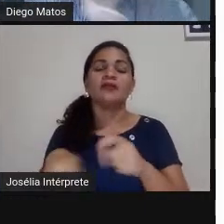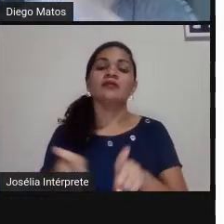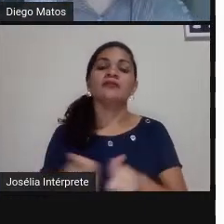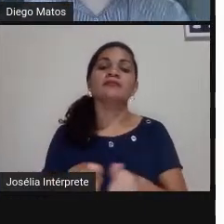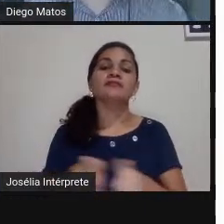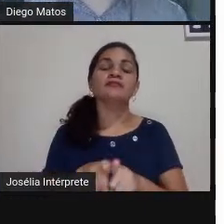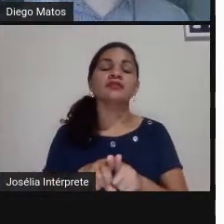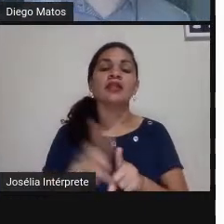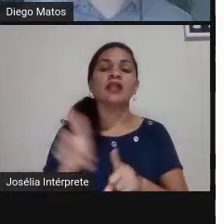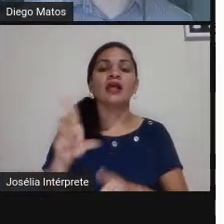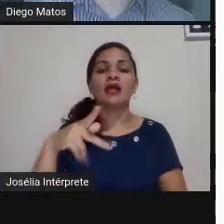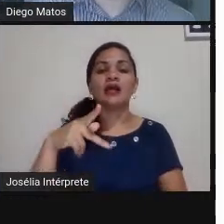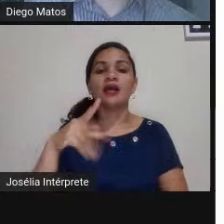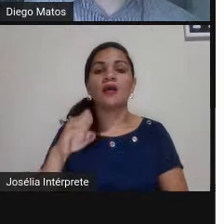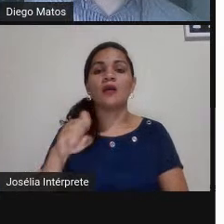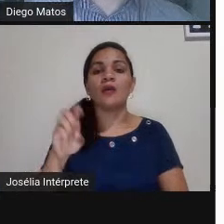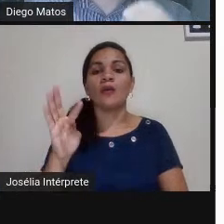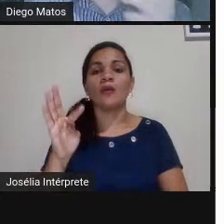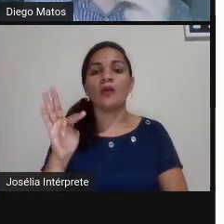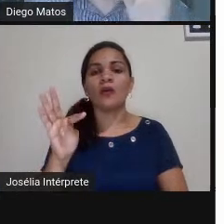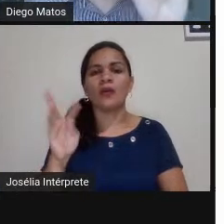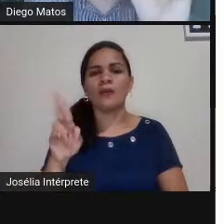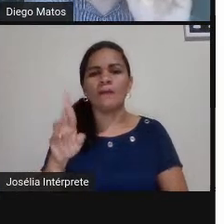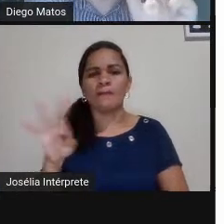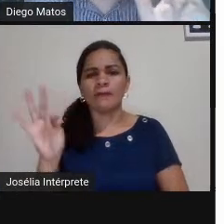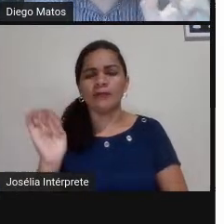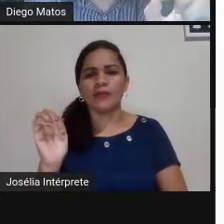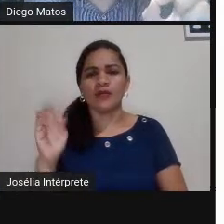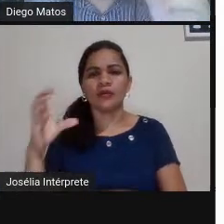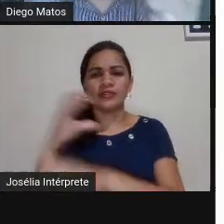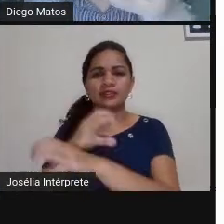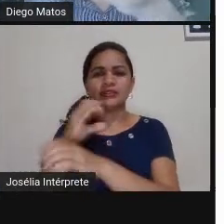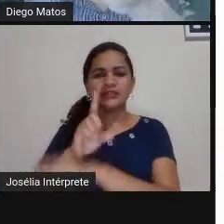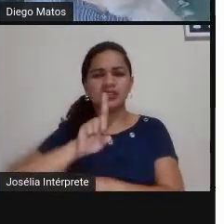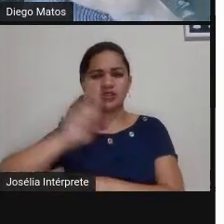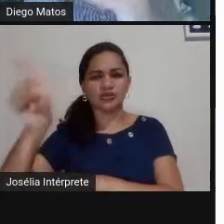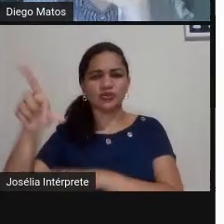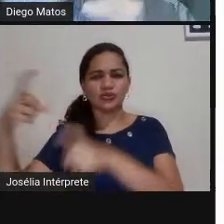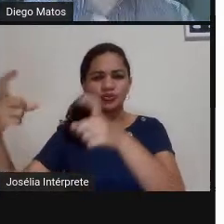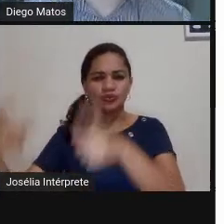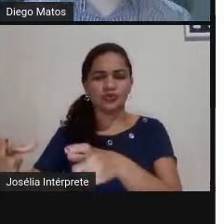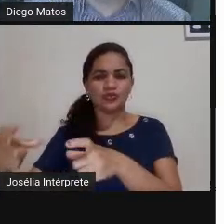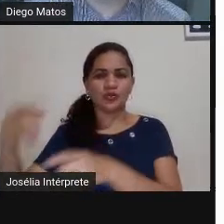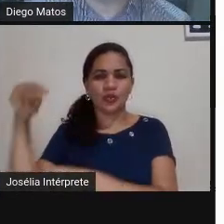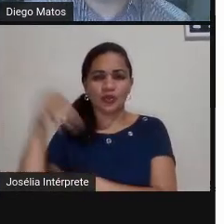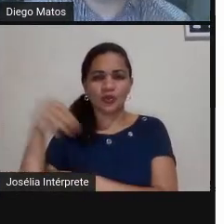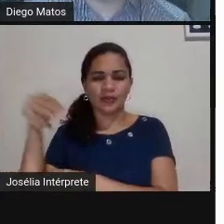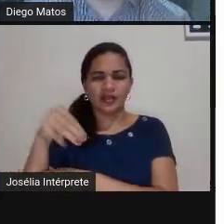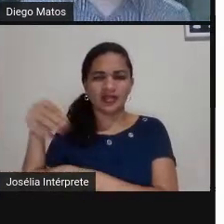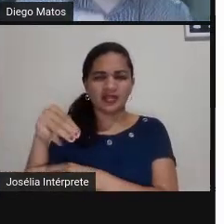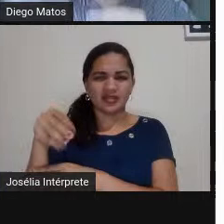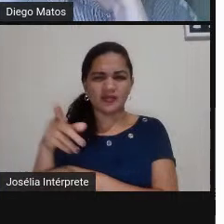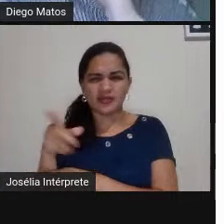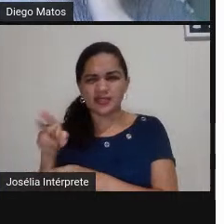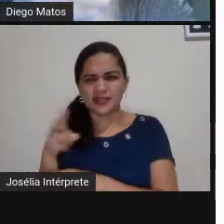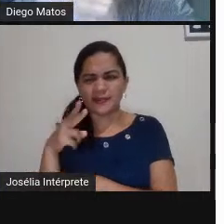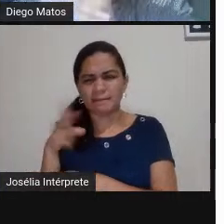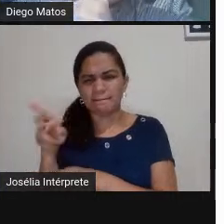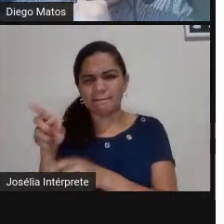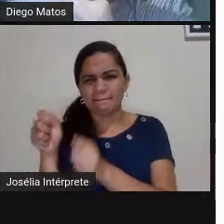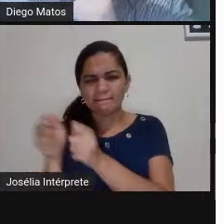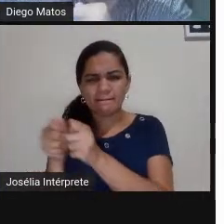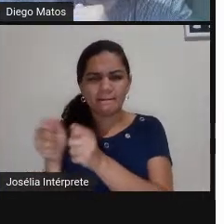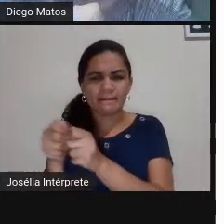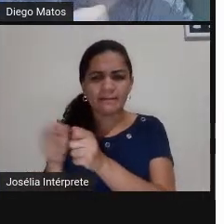Terminal de Porto Franco Porto Franco para quem não conhece gente é uma cidade do Maranhão que fica ali nas margens do rio Tocantins está